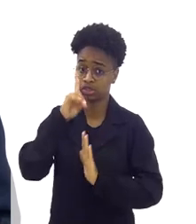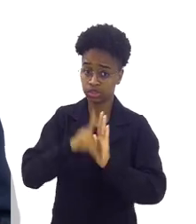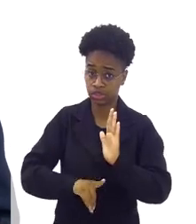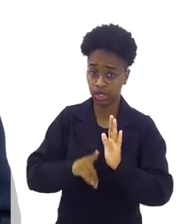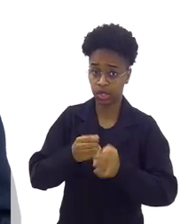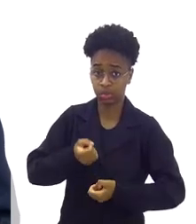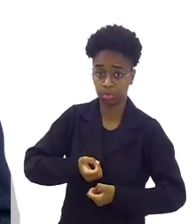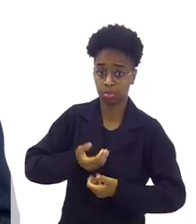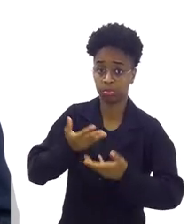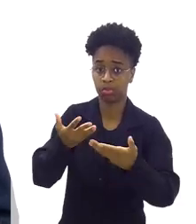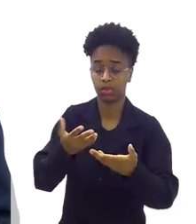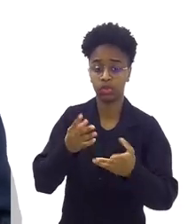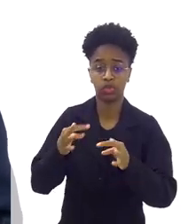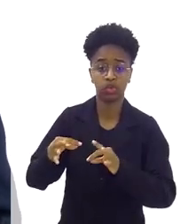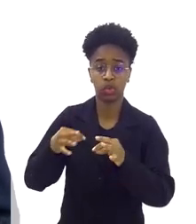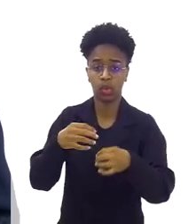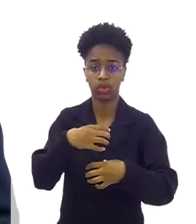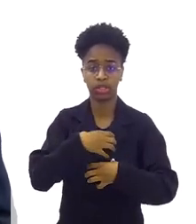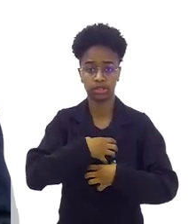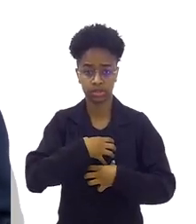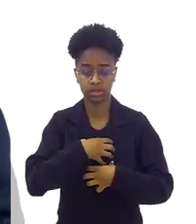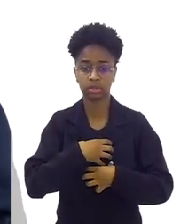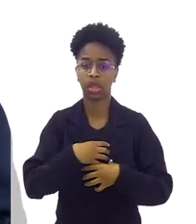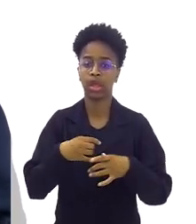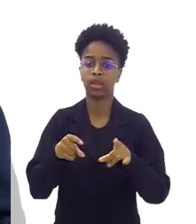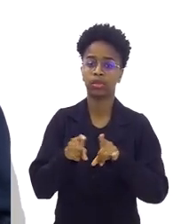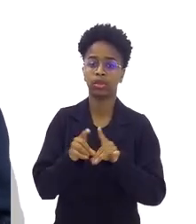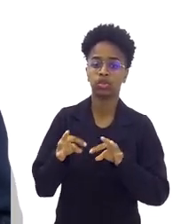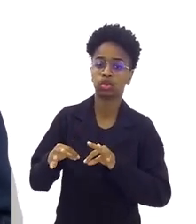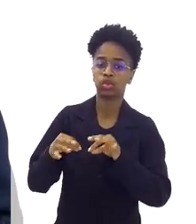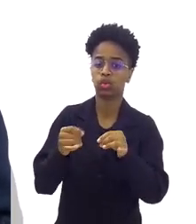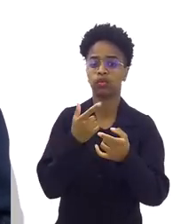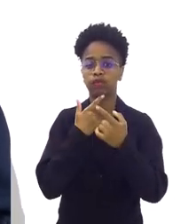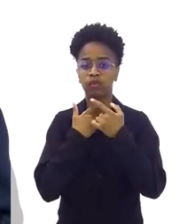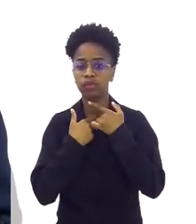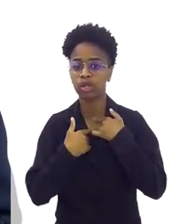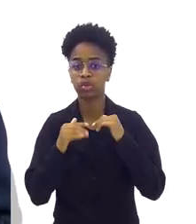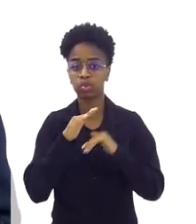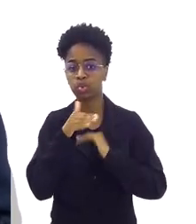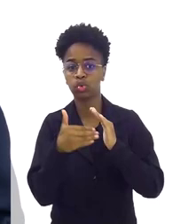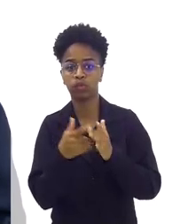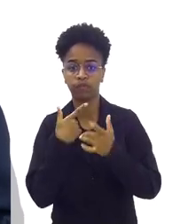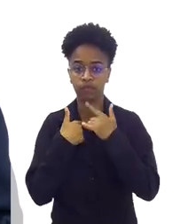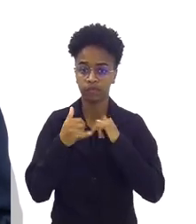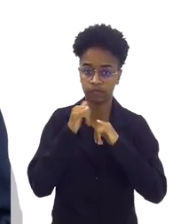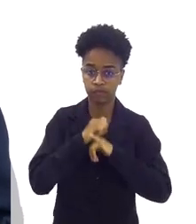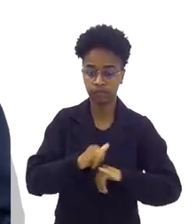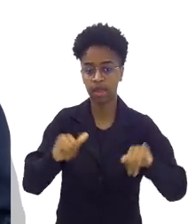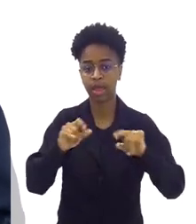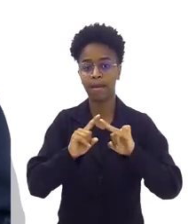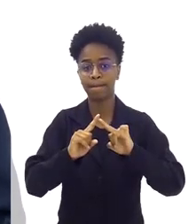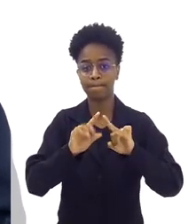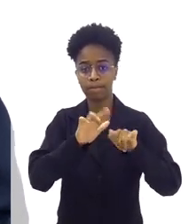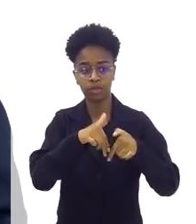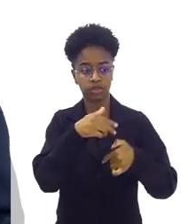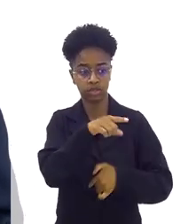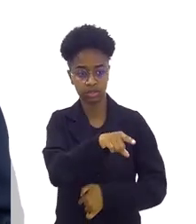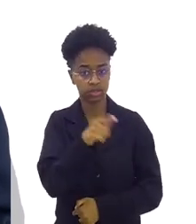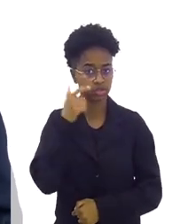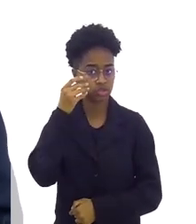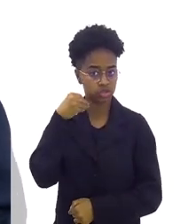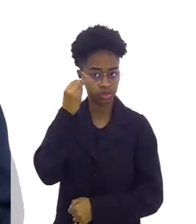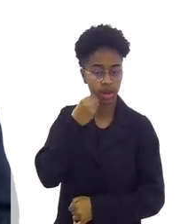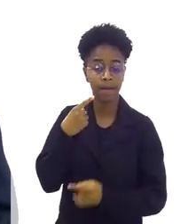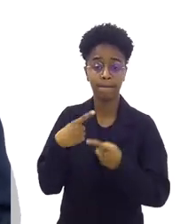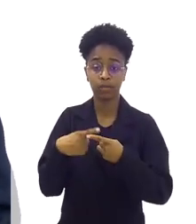o direito a botar para fora todos os seus sentimentos, todas as suas vontades, tudo que ele quer dizer, através de uma experiência